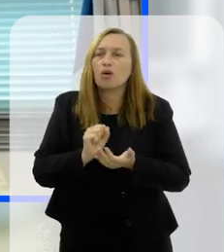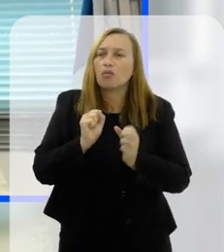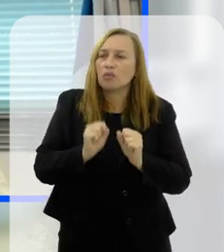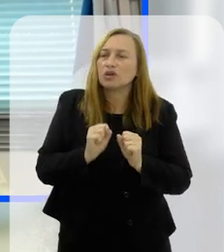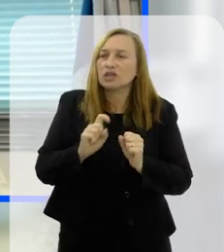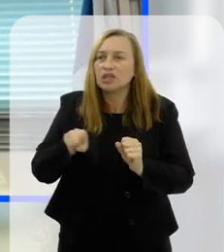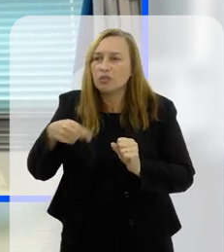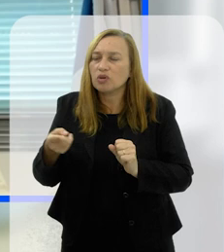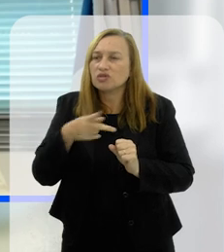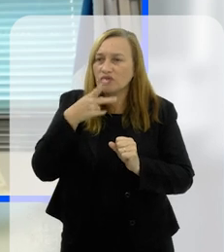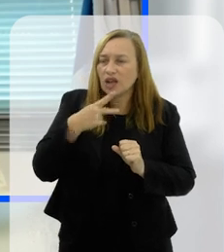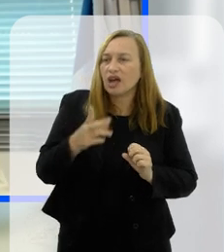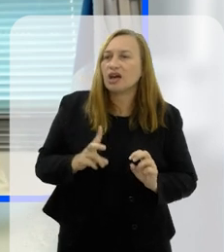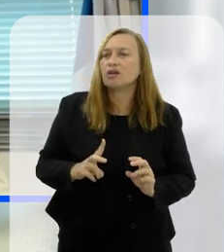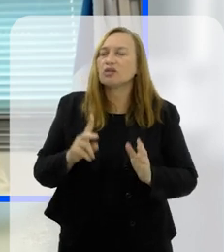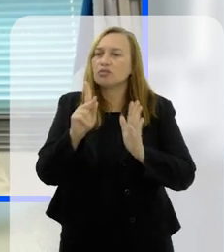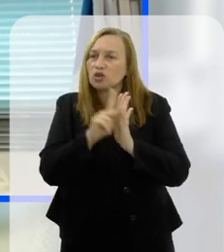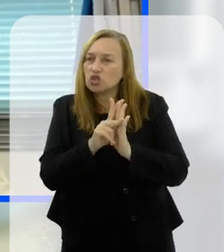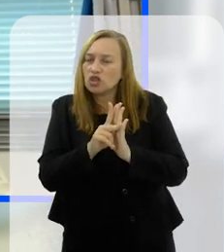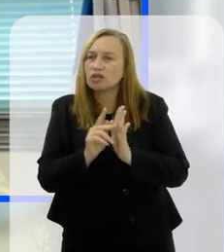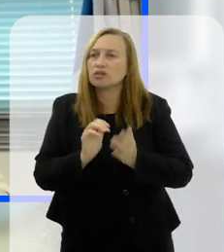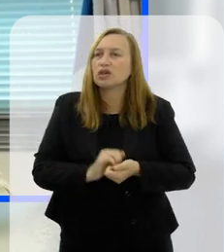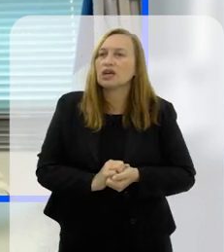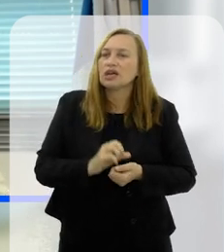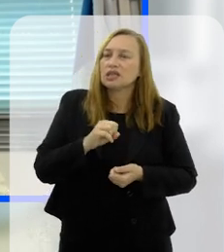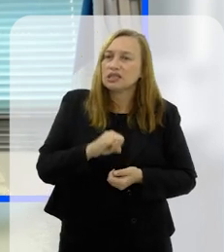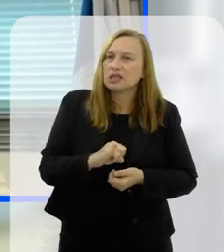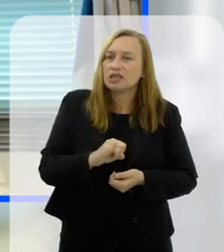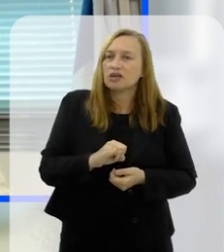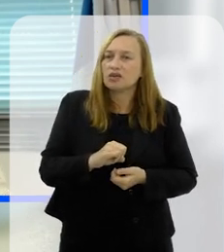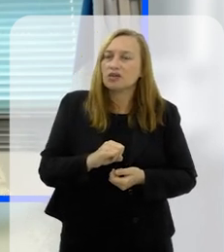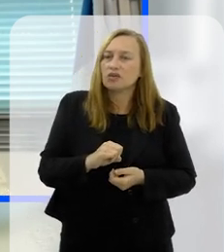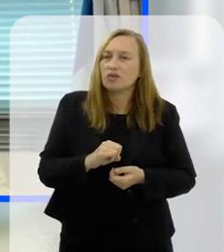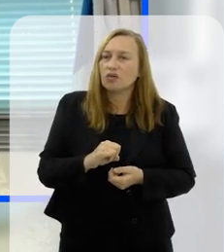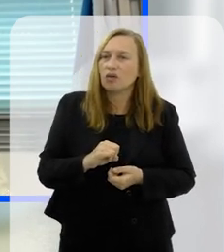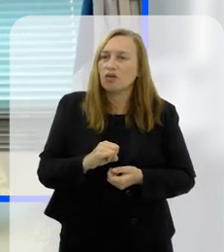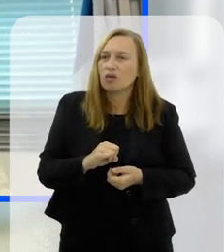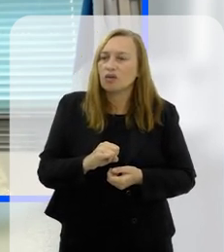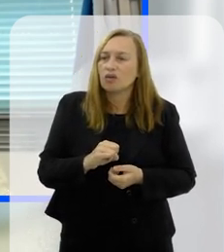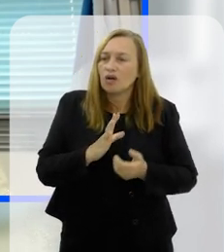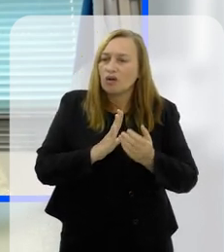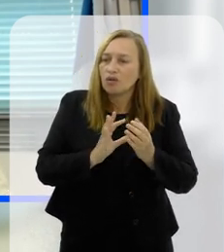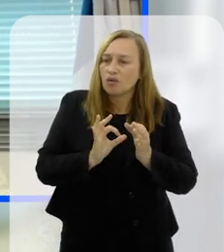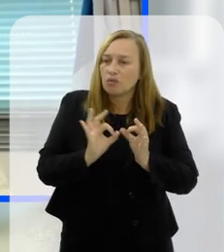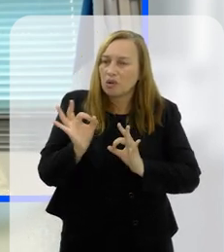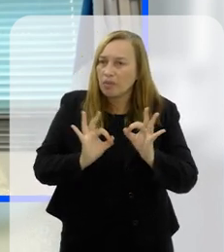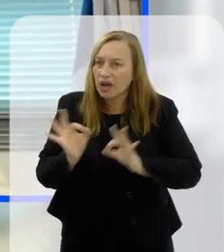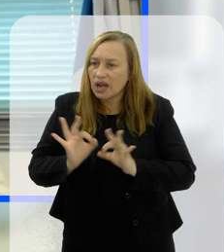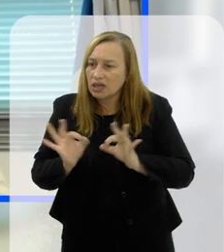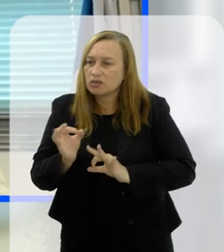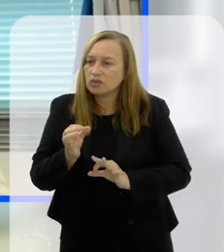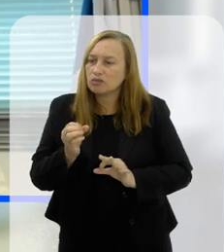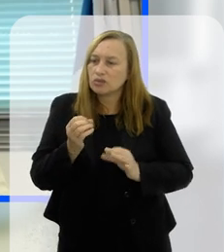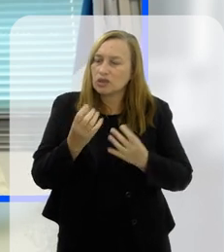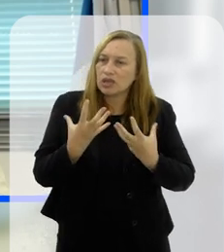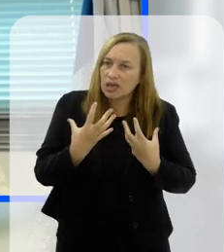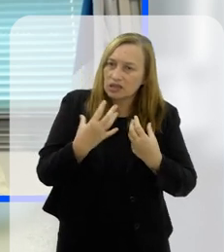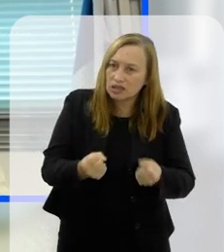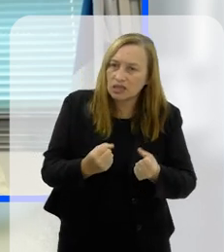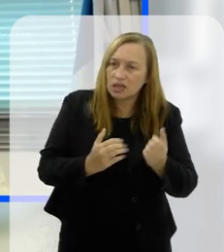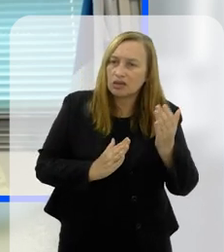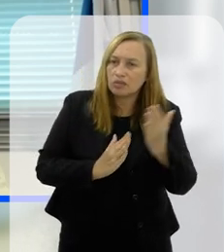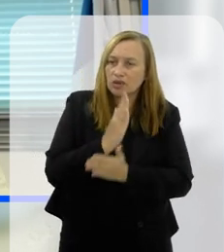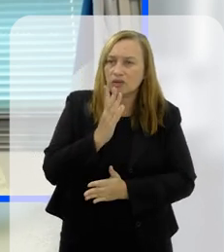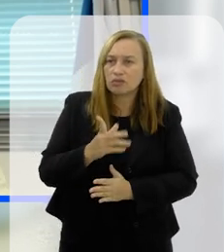deputado pode até falar a respeito desse projeto que se esse projeto for bem for bem aceito aí pela